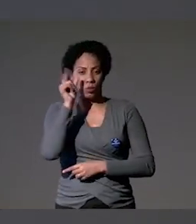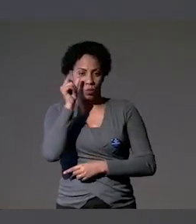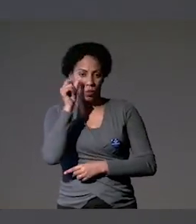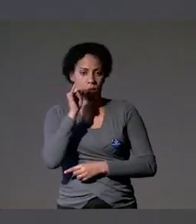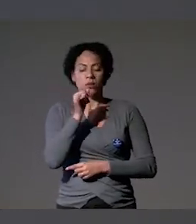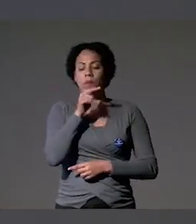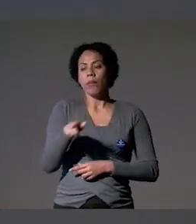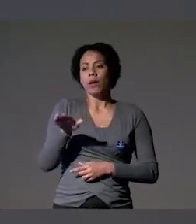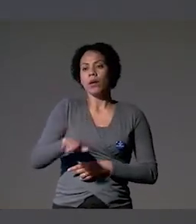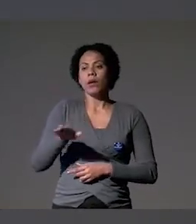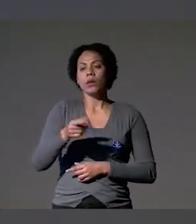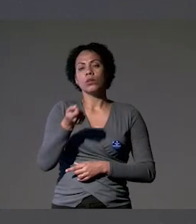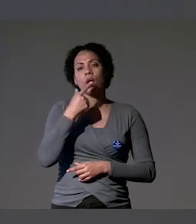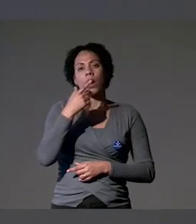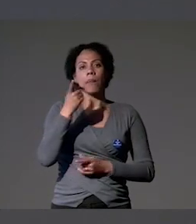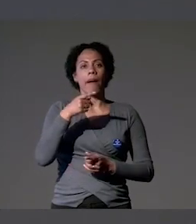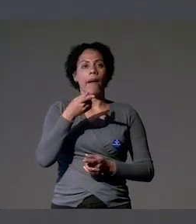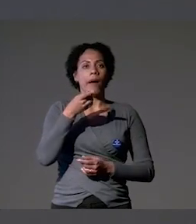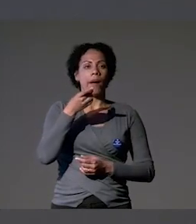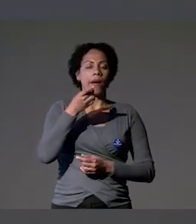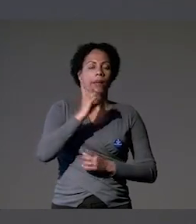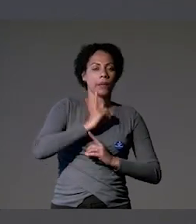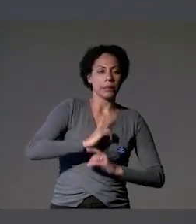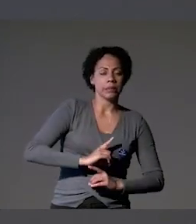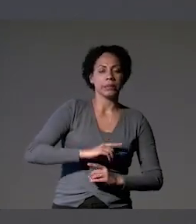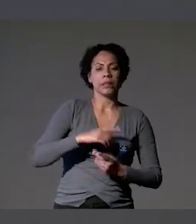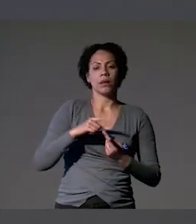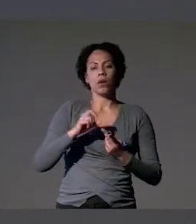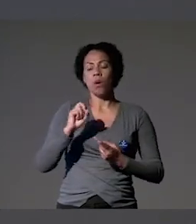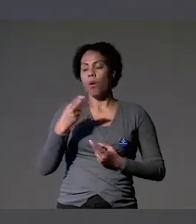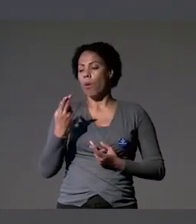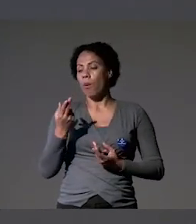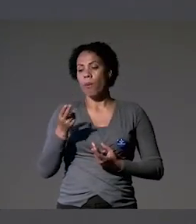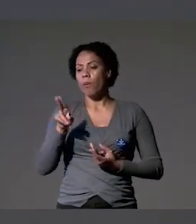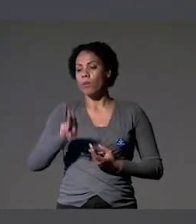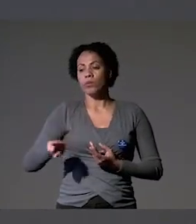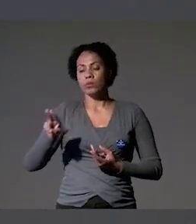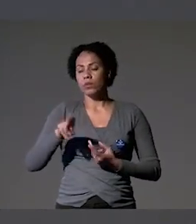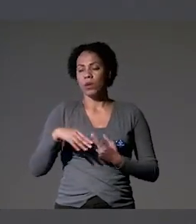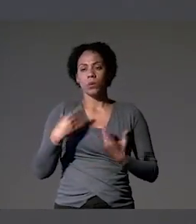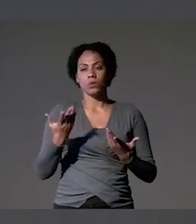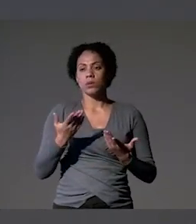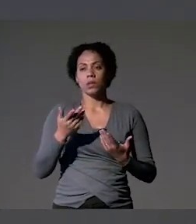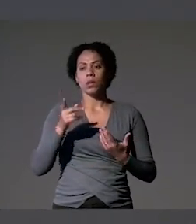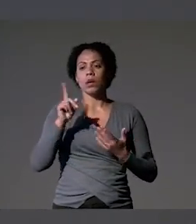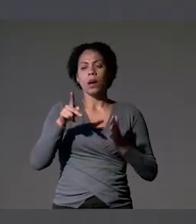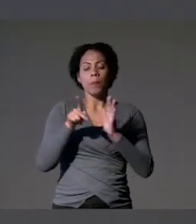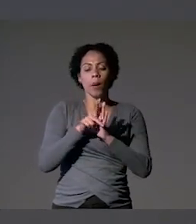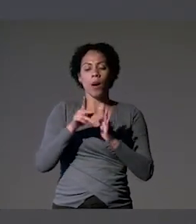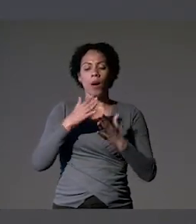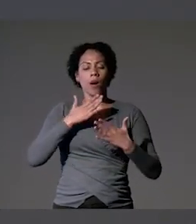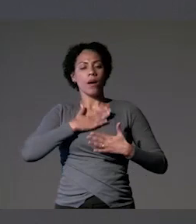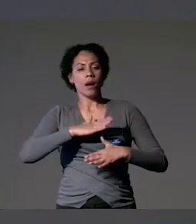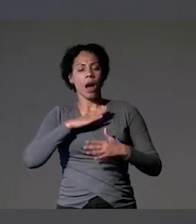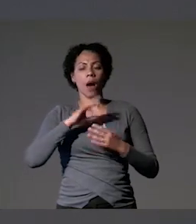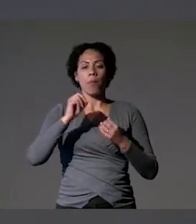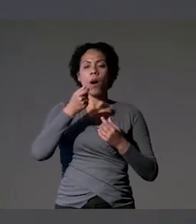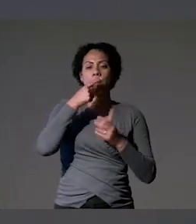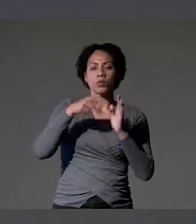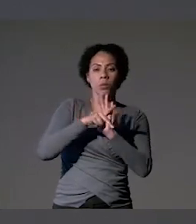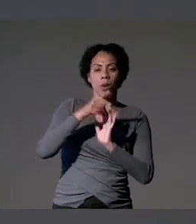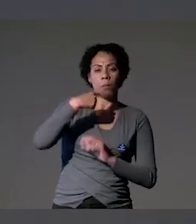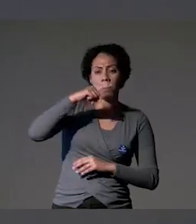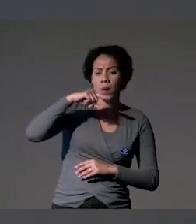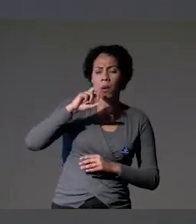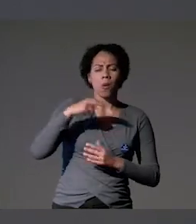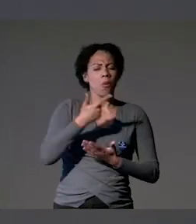usando um antidepressivo, ou que está usando um antipsicótico, ou que está usando um estabilizador de humor antiepiléptico, né? Por